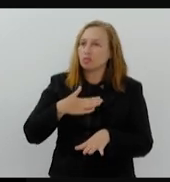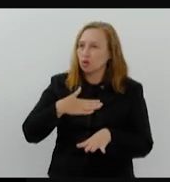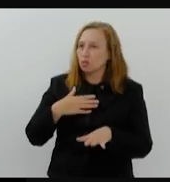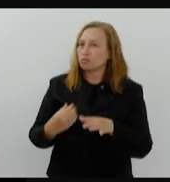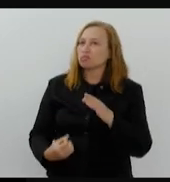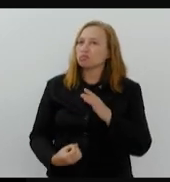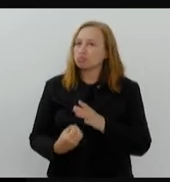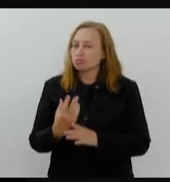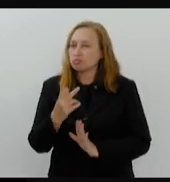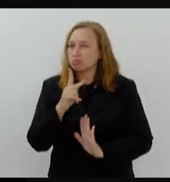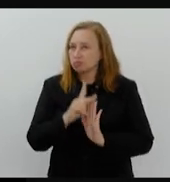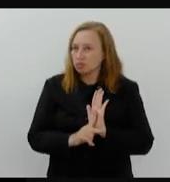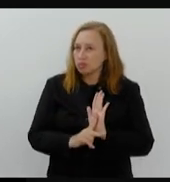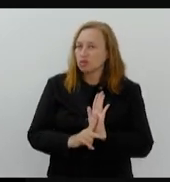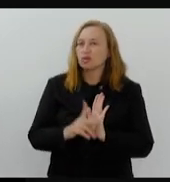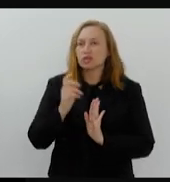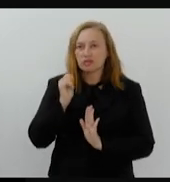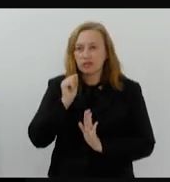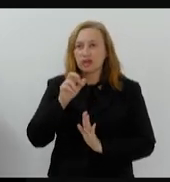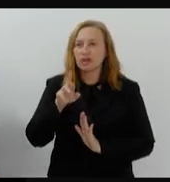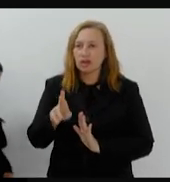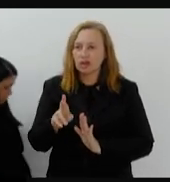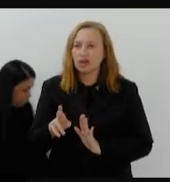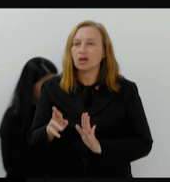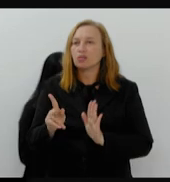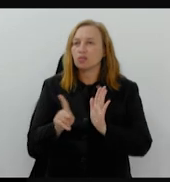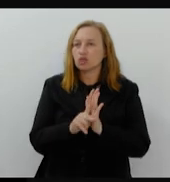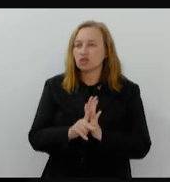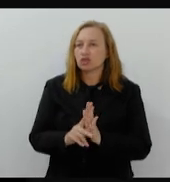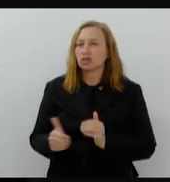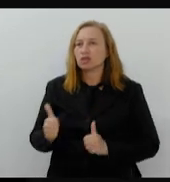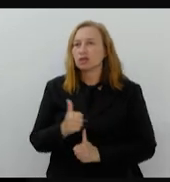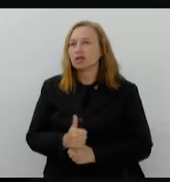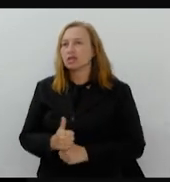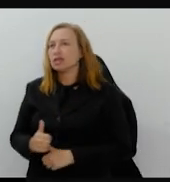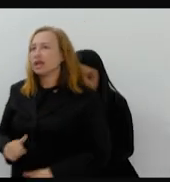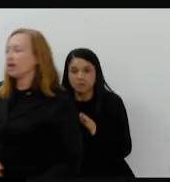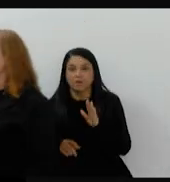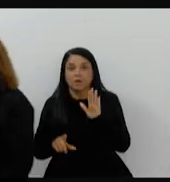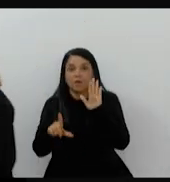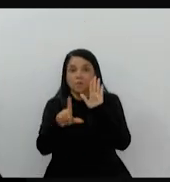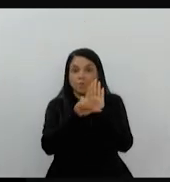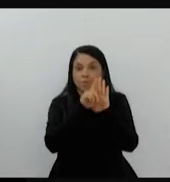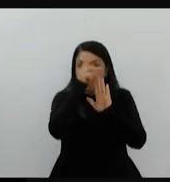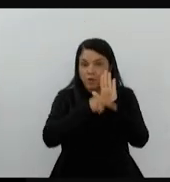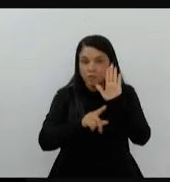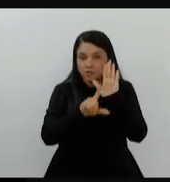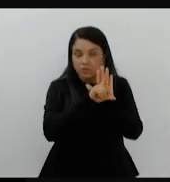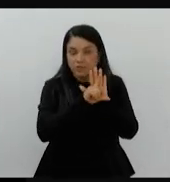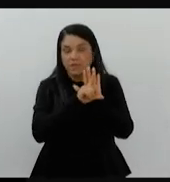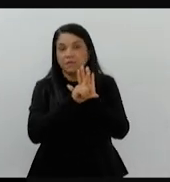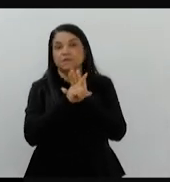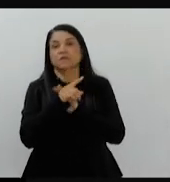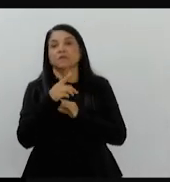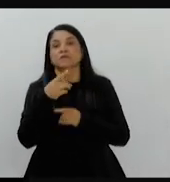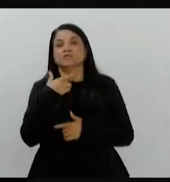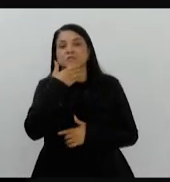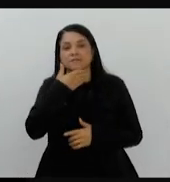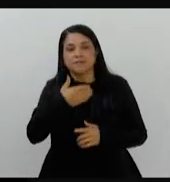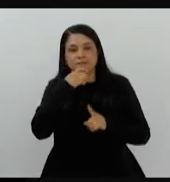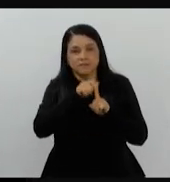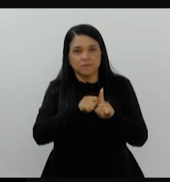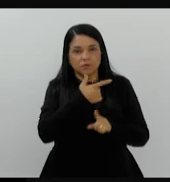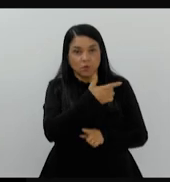deputado Rosenberg Reis, né, o projeto de lei complementar 32, que é de dezembro de 2020,